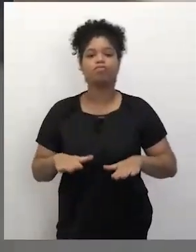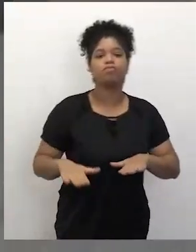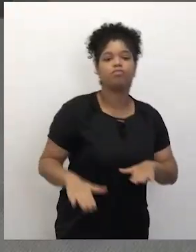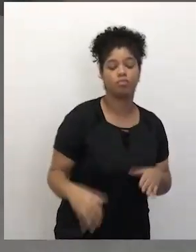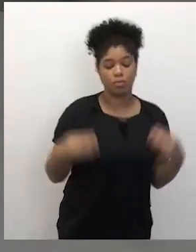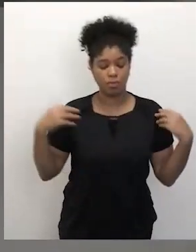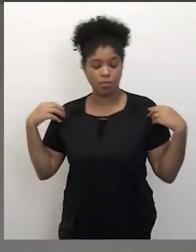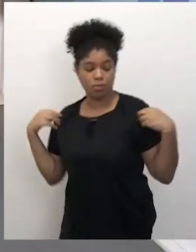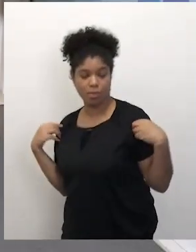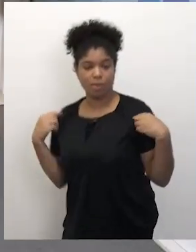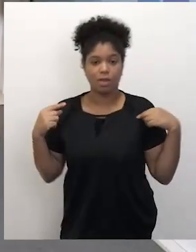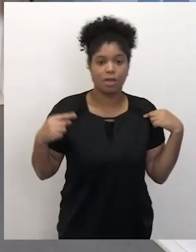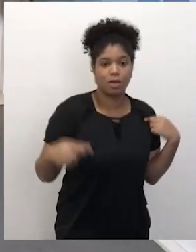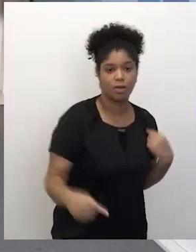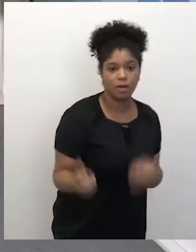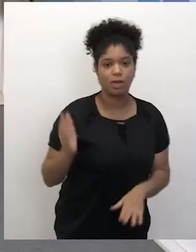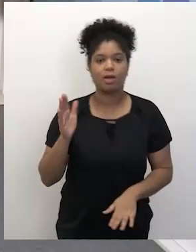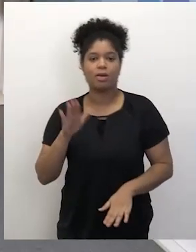Sete,